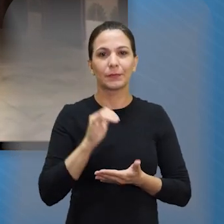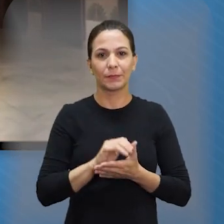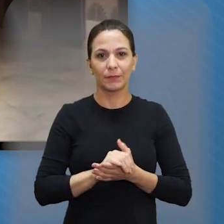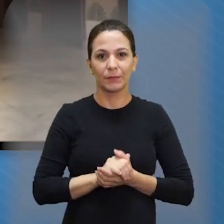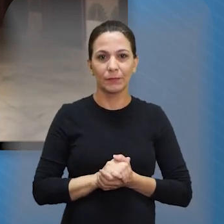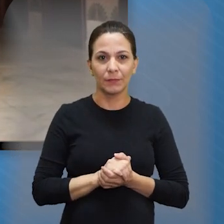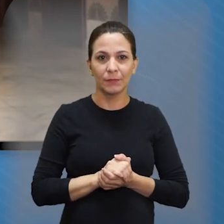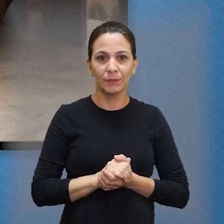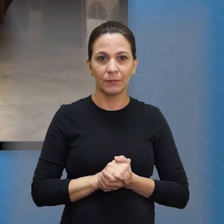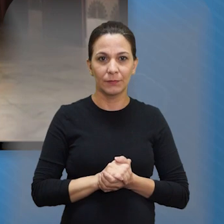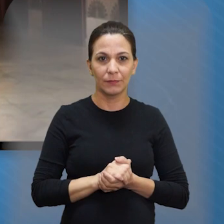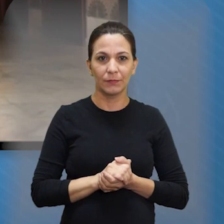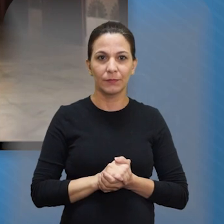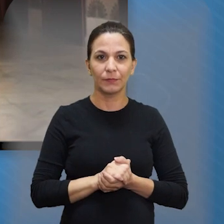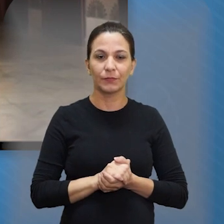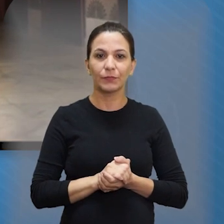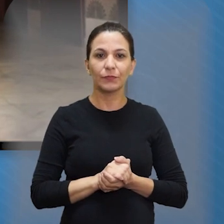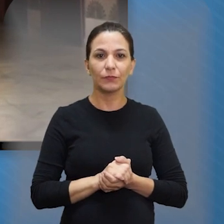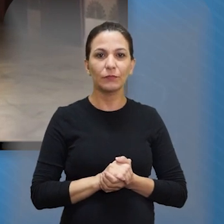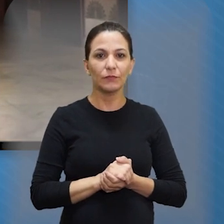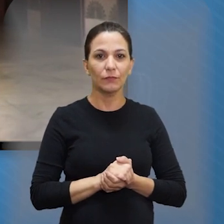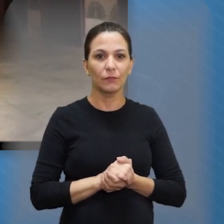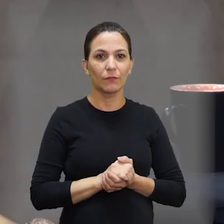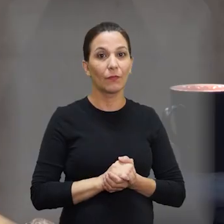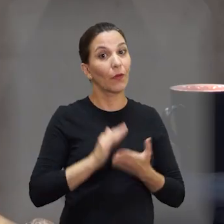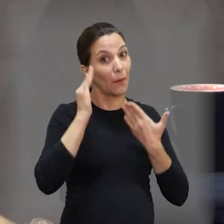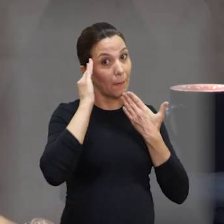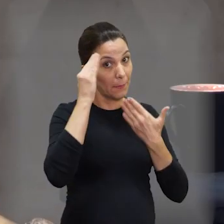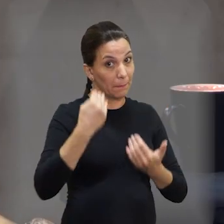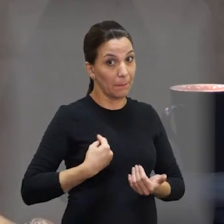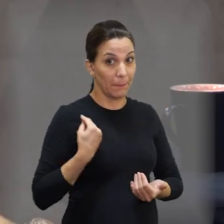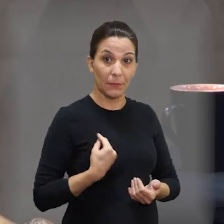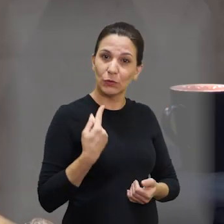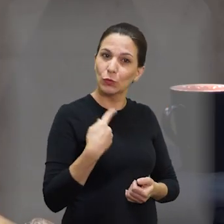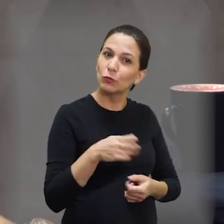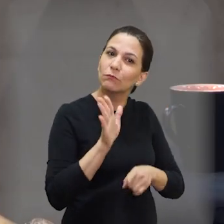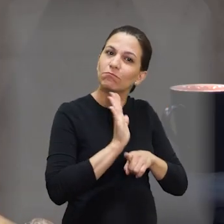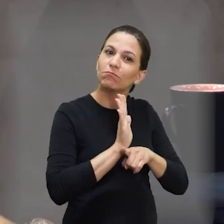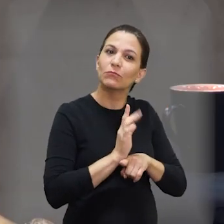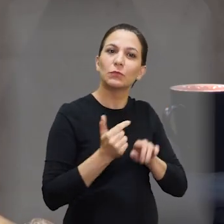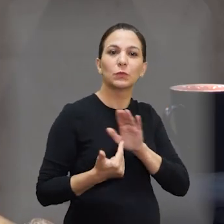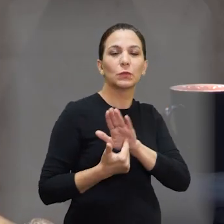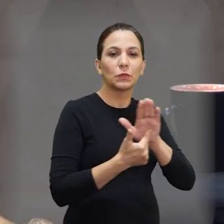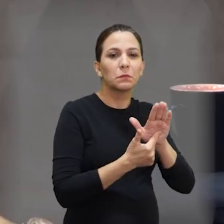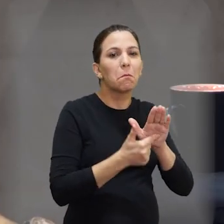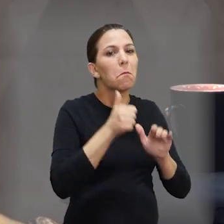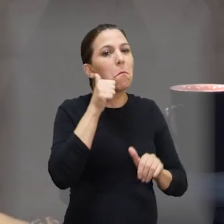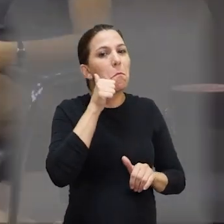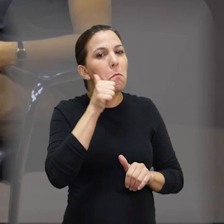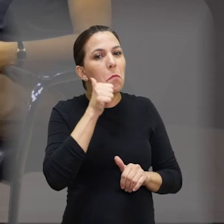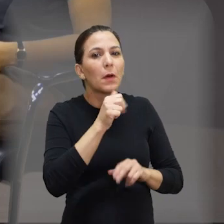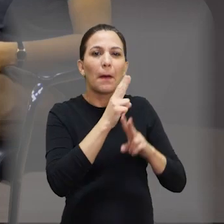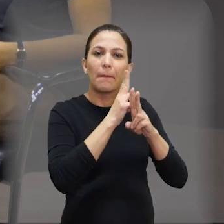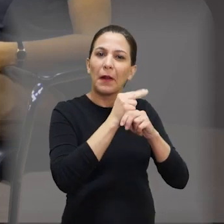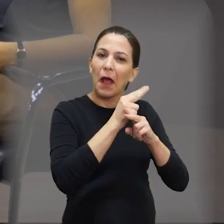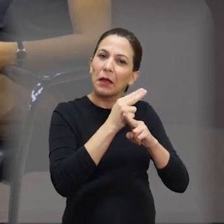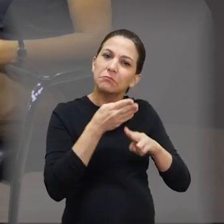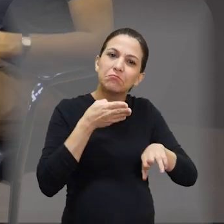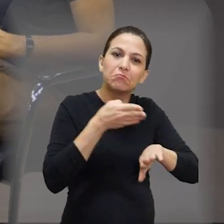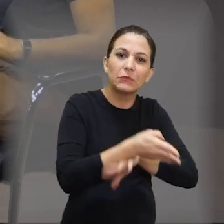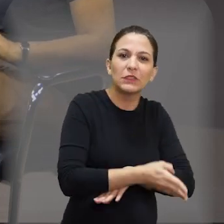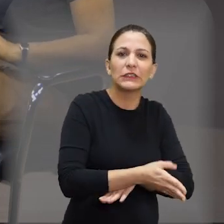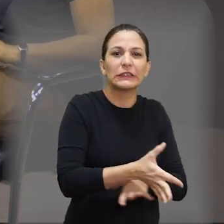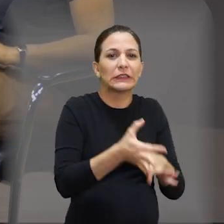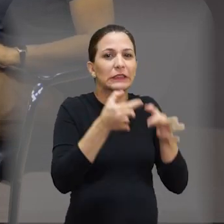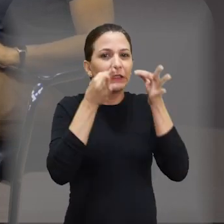né, emocionalmente falando também, eu indico muito mesmo Pilates. Obrigada pela participação, Daniela. Blandina, a Daniela